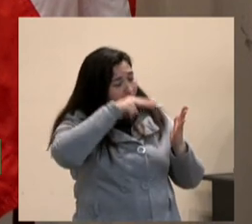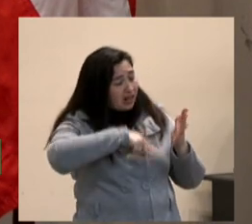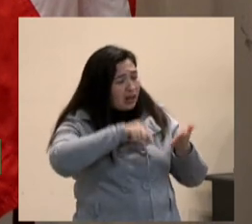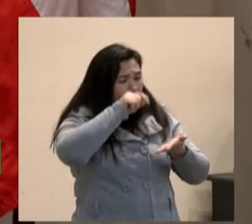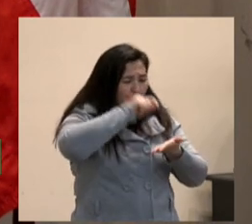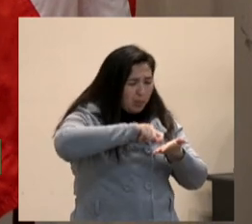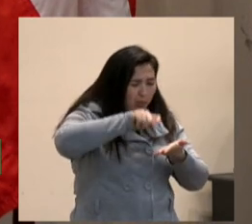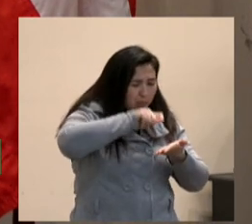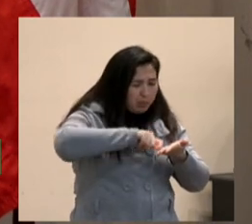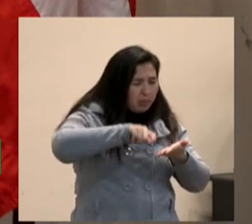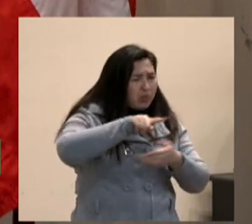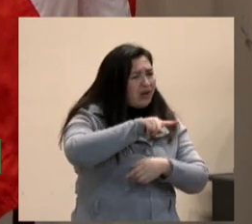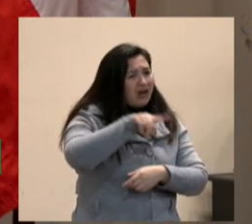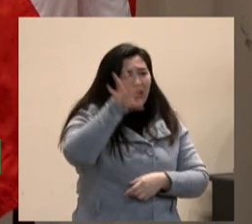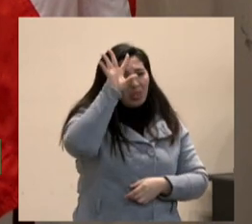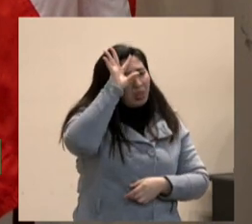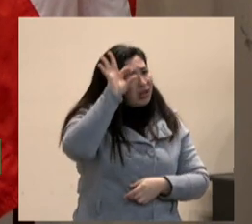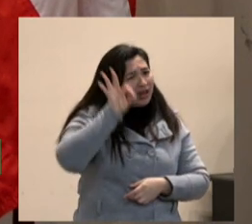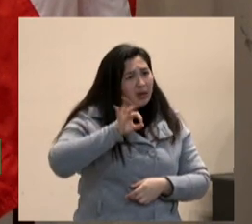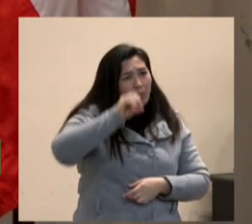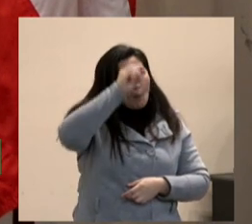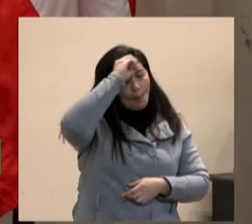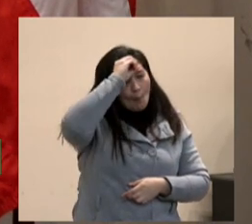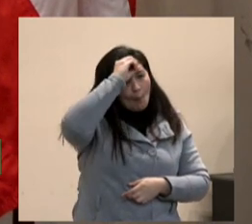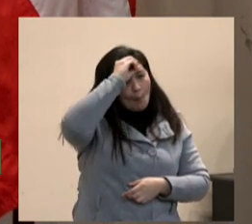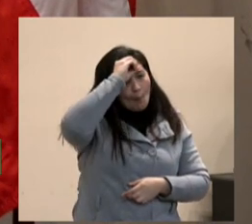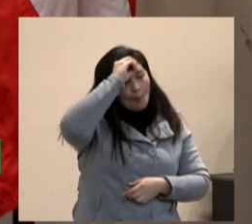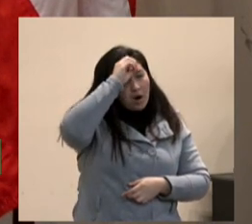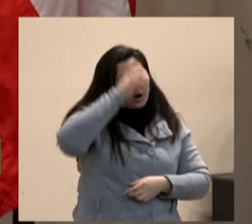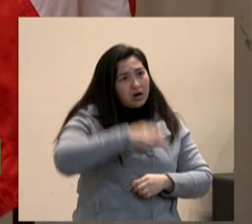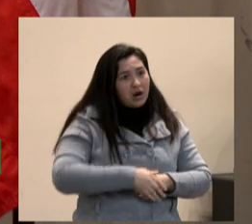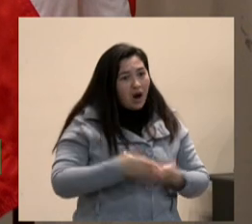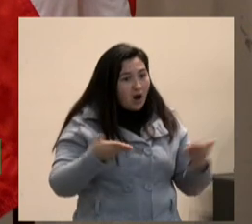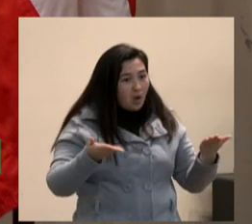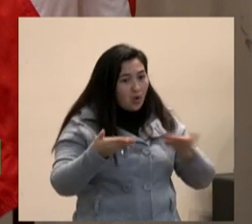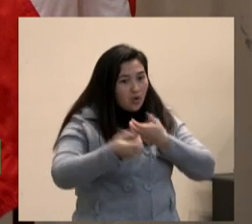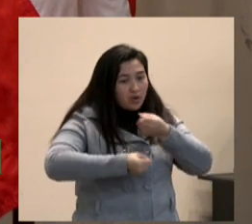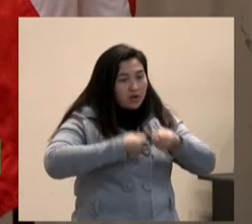escrever. Ler e escrever no século XXI.